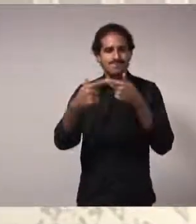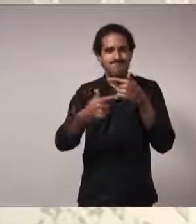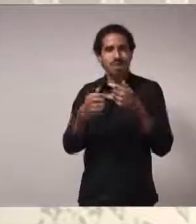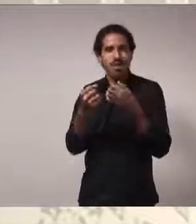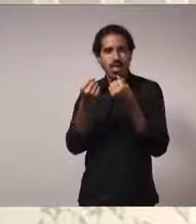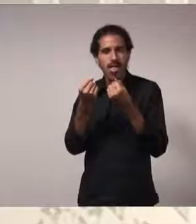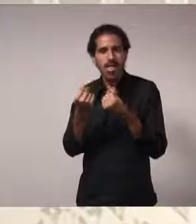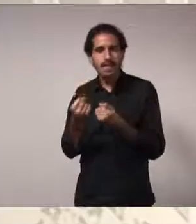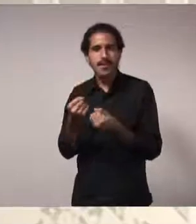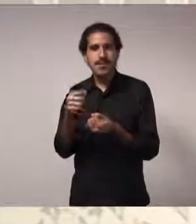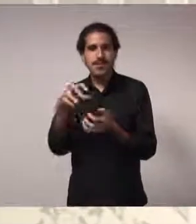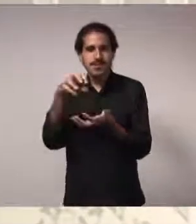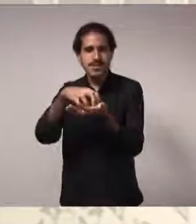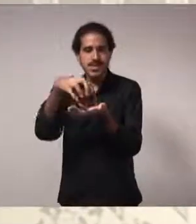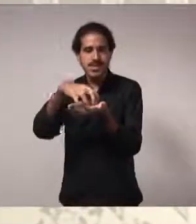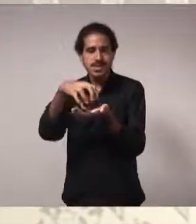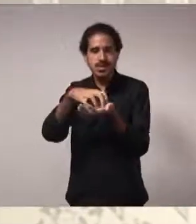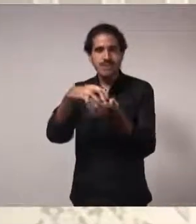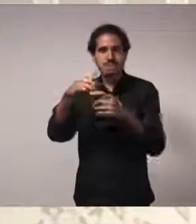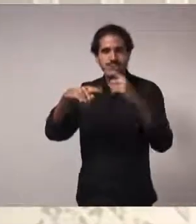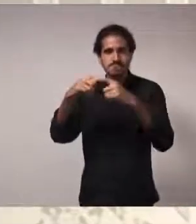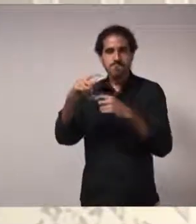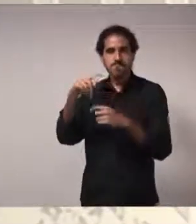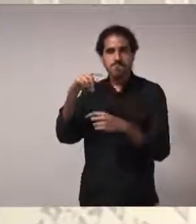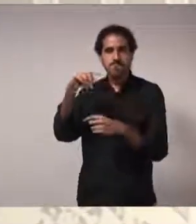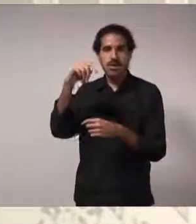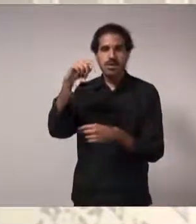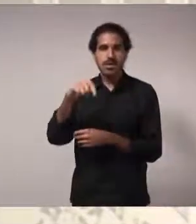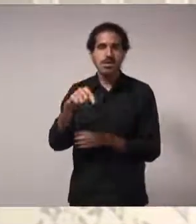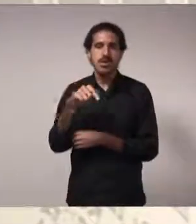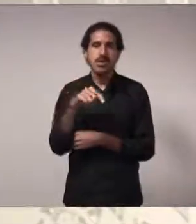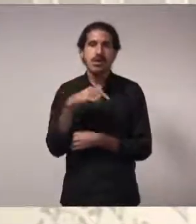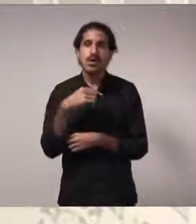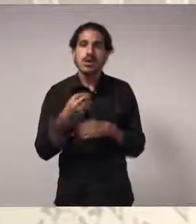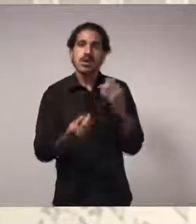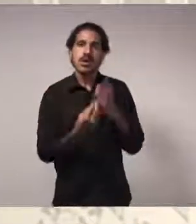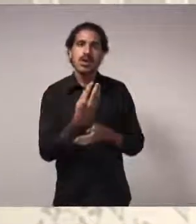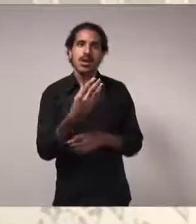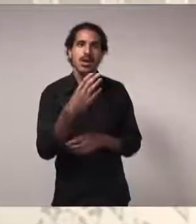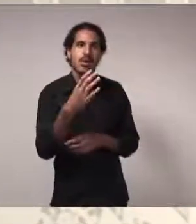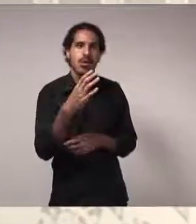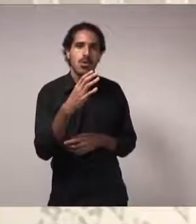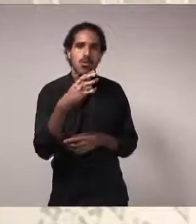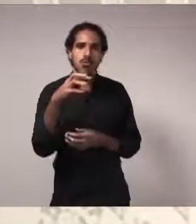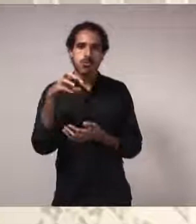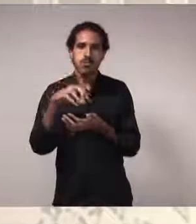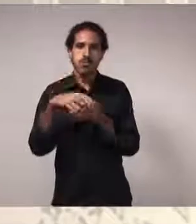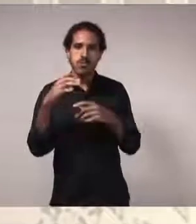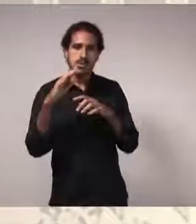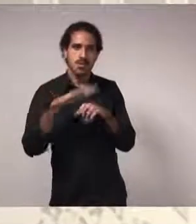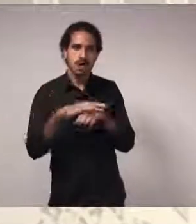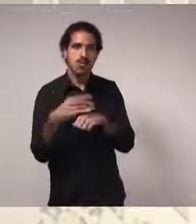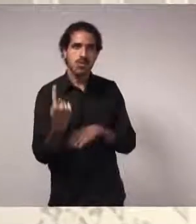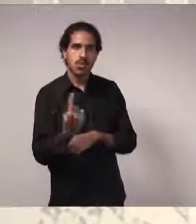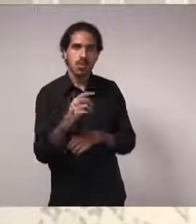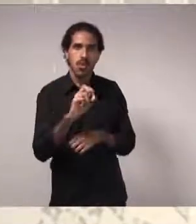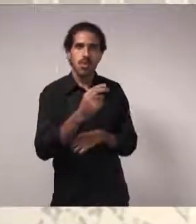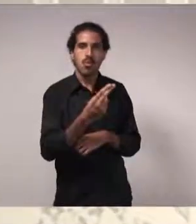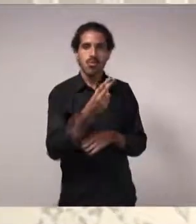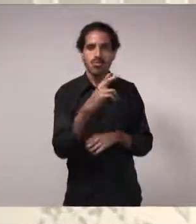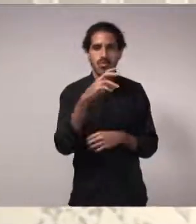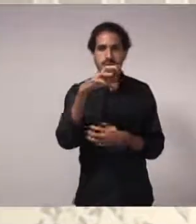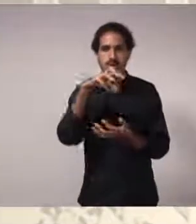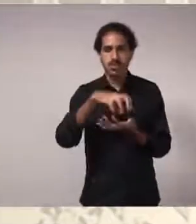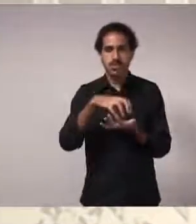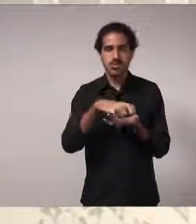foi eliminando isso, ou seja, com os splits ou com resfriadores de menor capacidade na central. Então, com